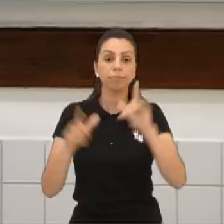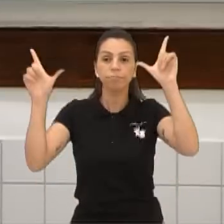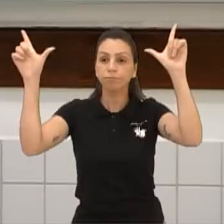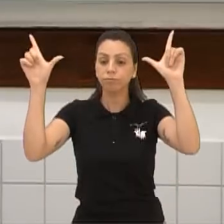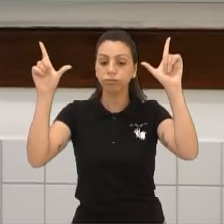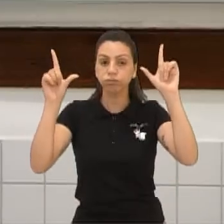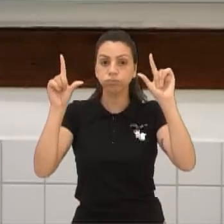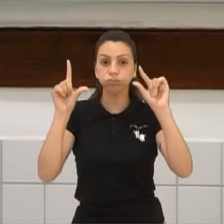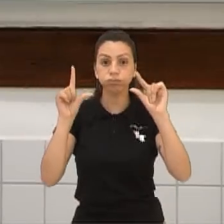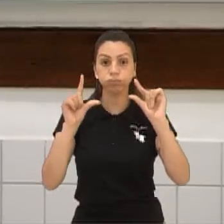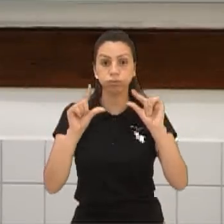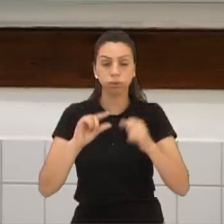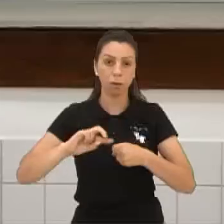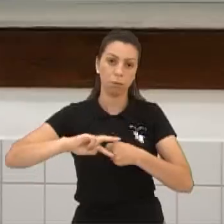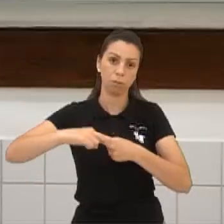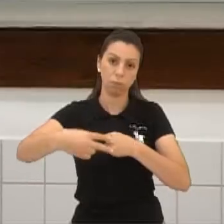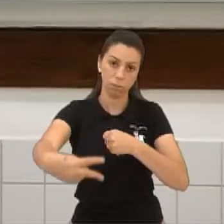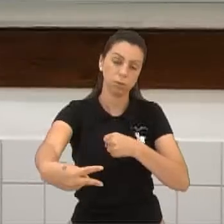um pouco